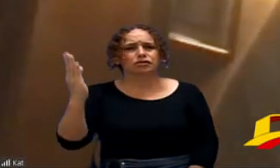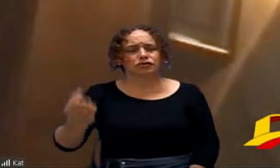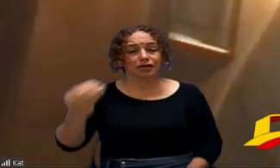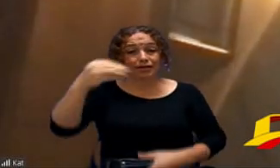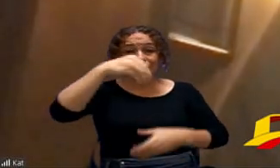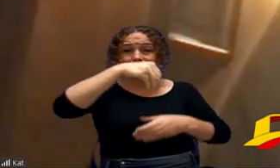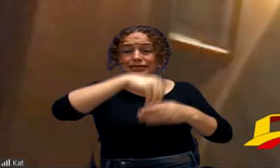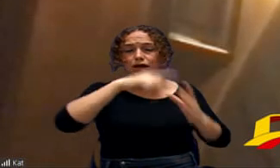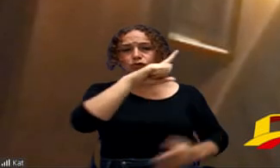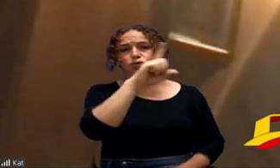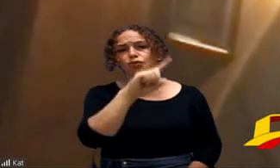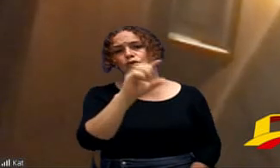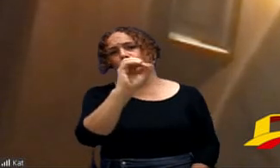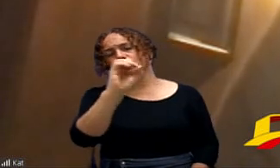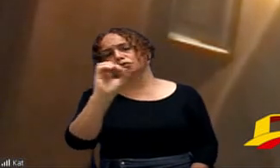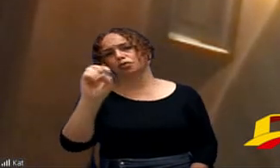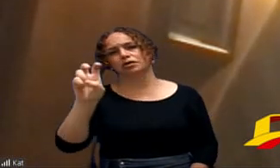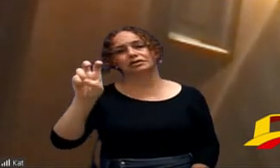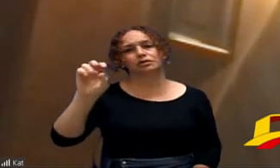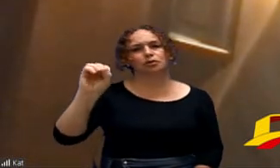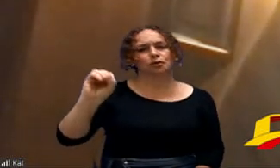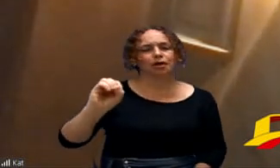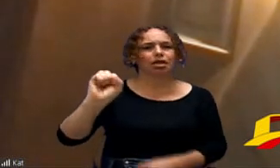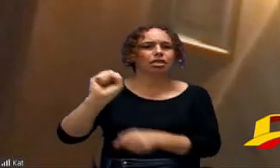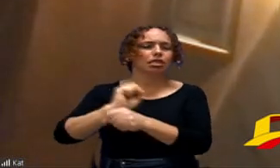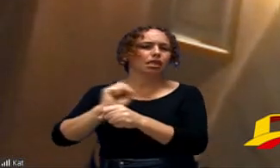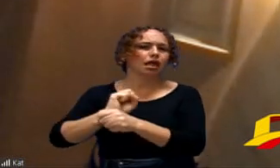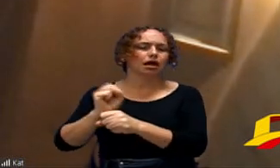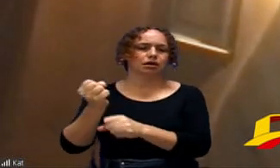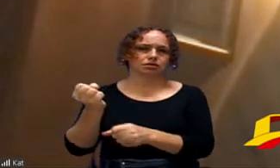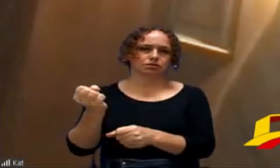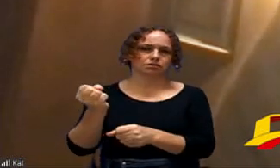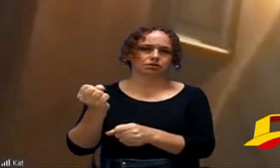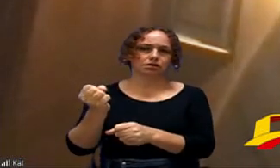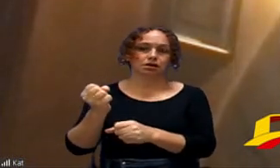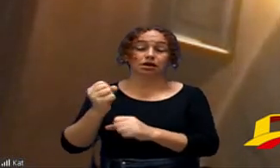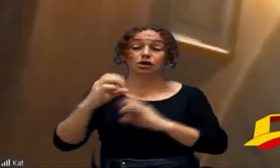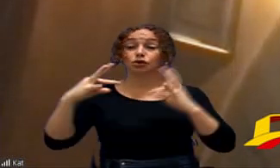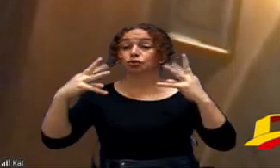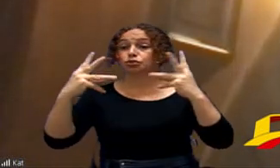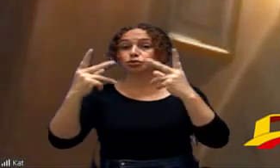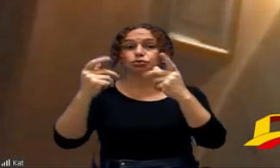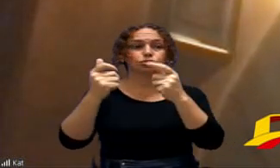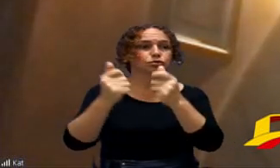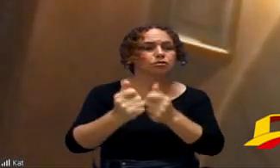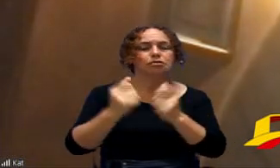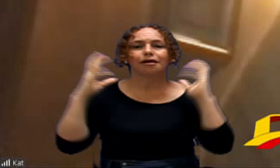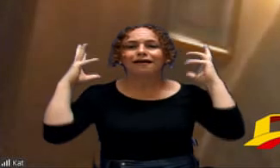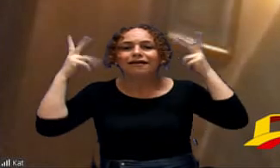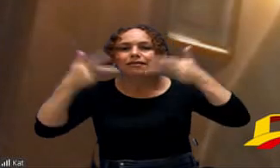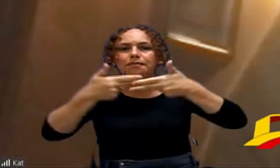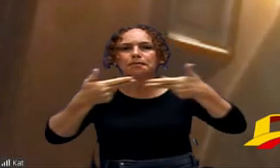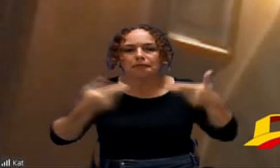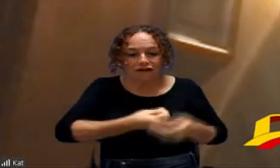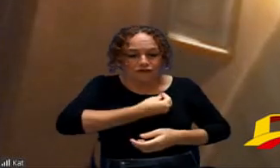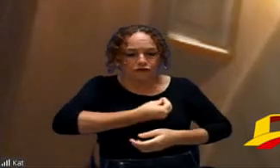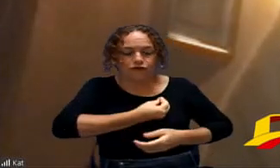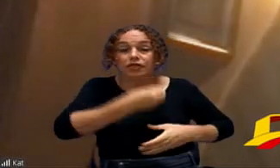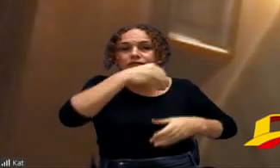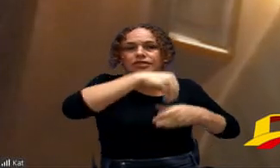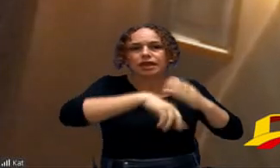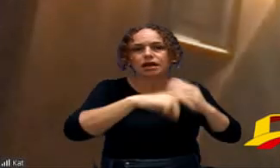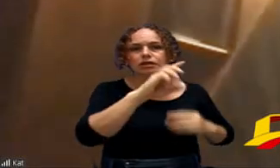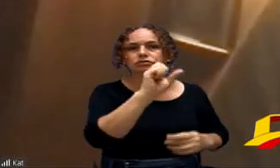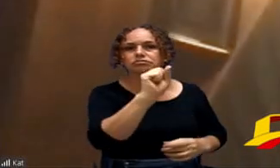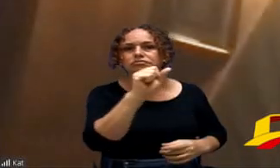os elefantes querem mudar para o santuário, transformar, adaptar rápido. Essa vida é